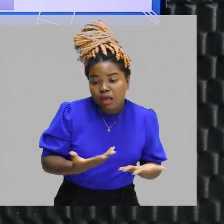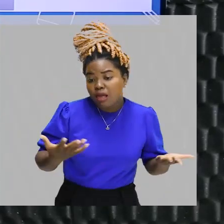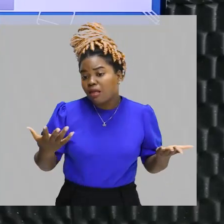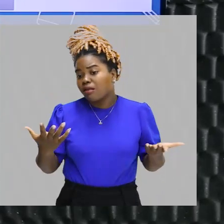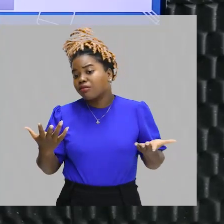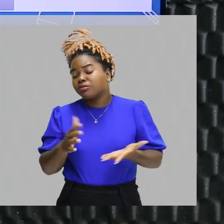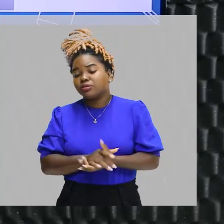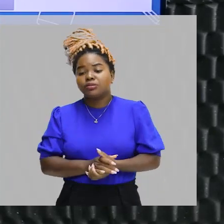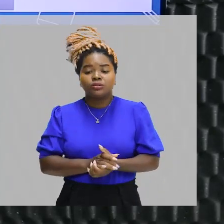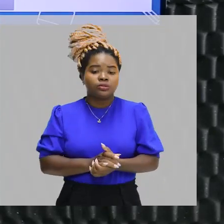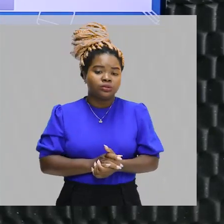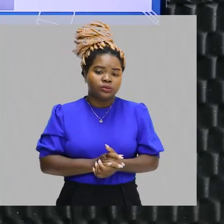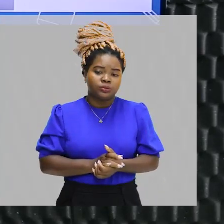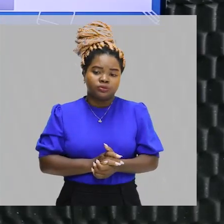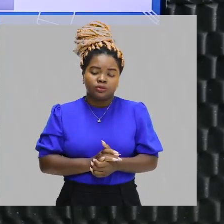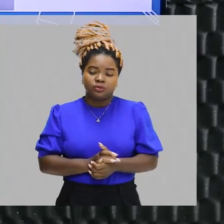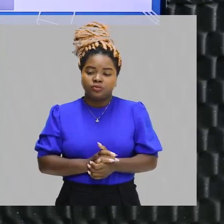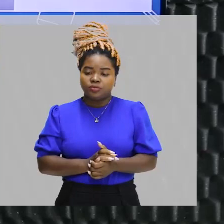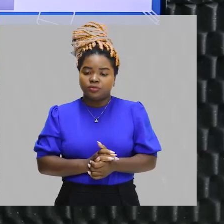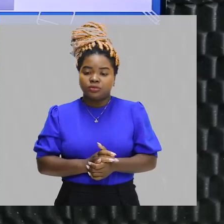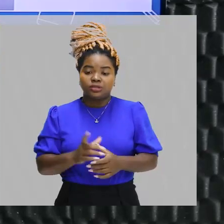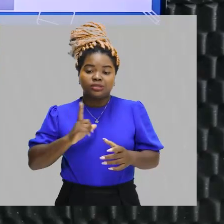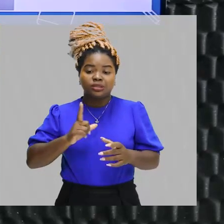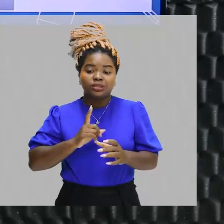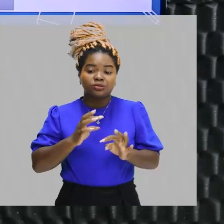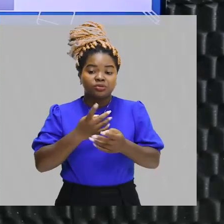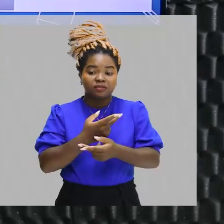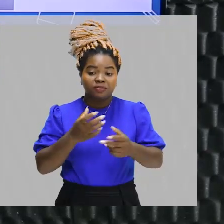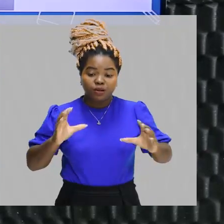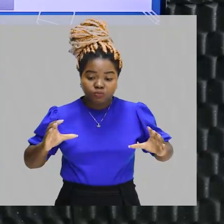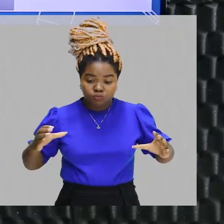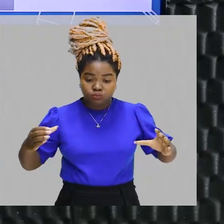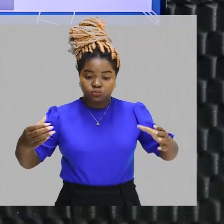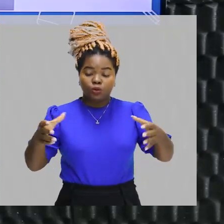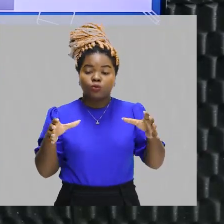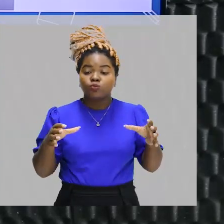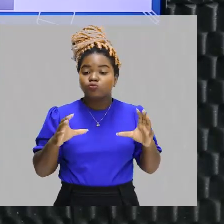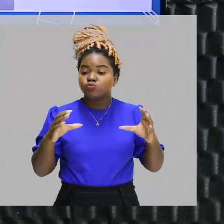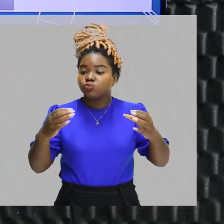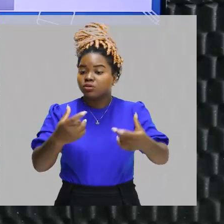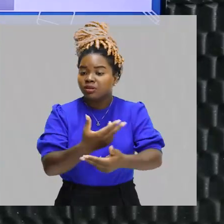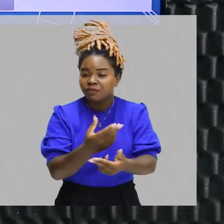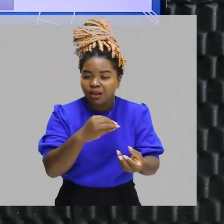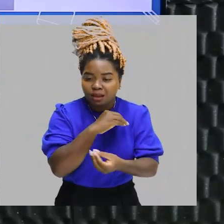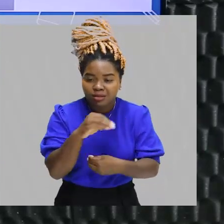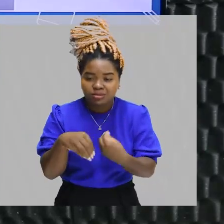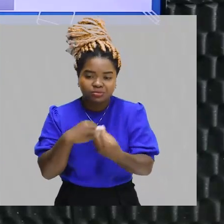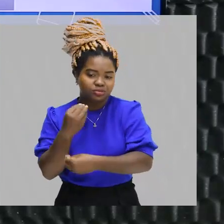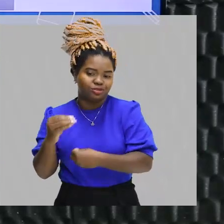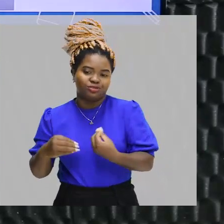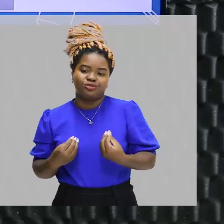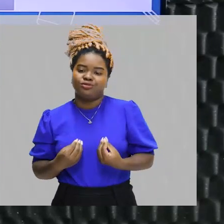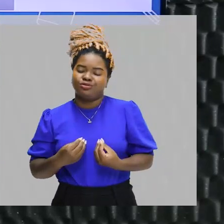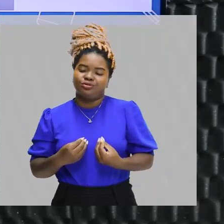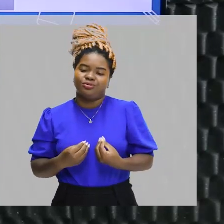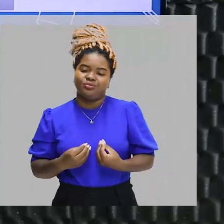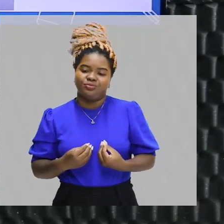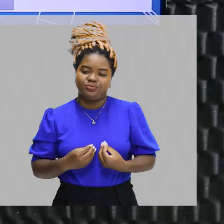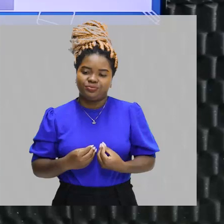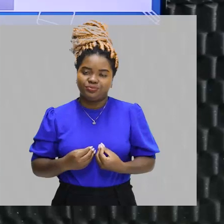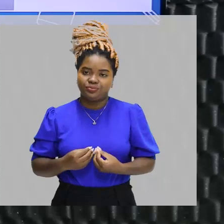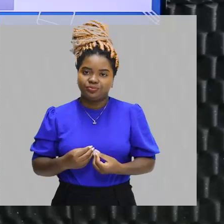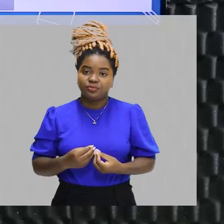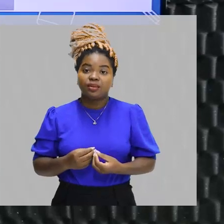performance, um espetáculo de teatro, ou seja, ela engloba todas. Então eu tenho arte contemporânea em qualquer uma das outras manifestações de